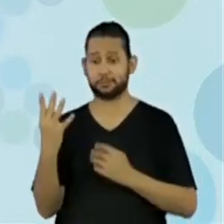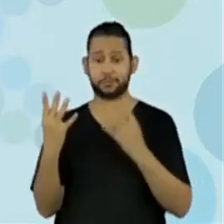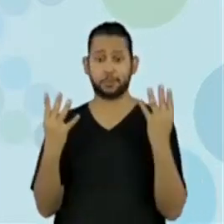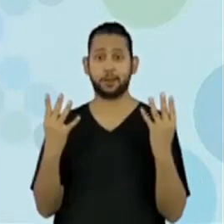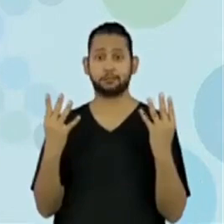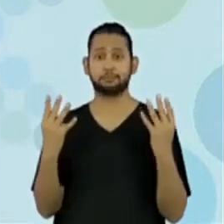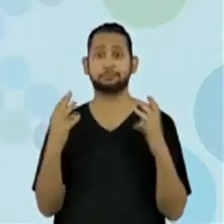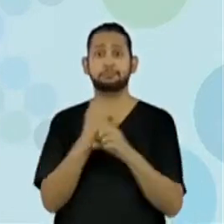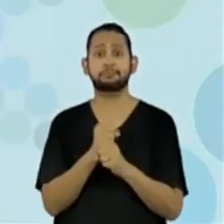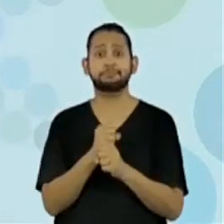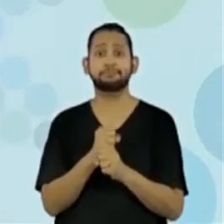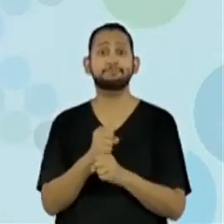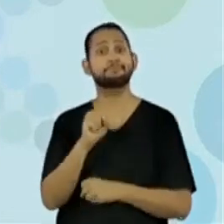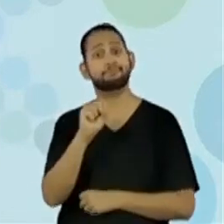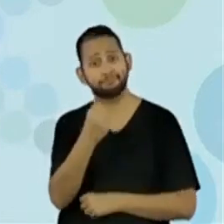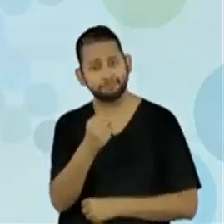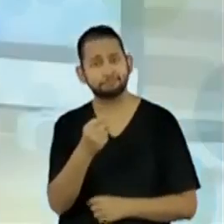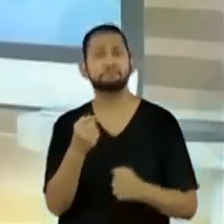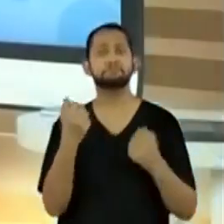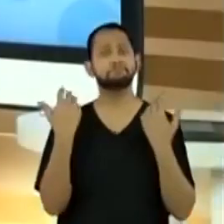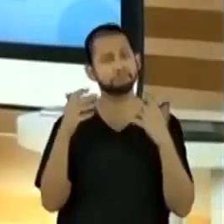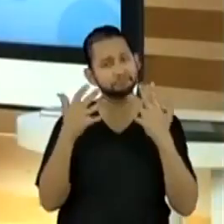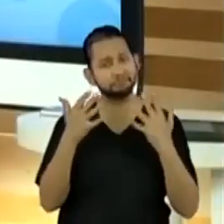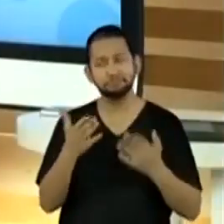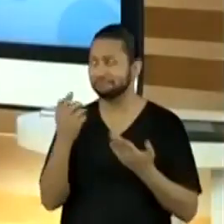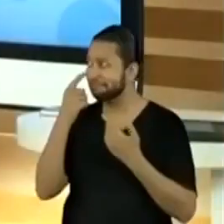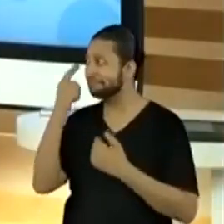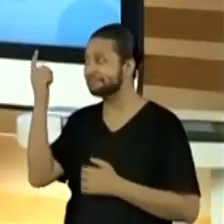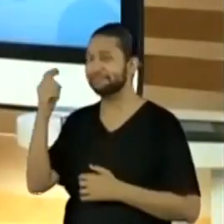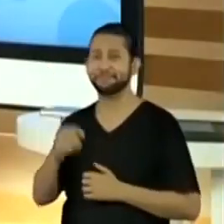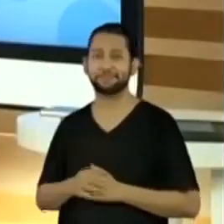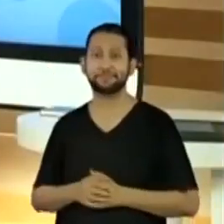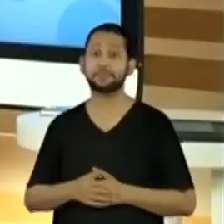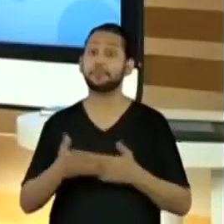8. Agora, vamos lá analisar